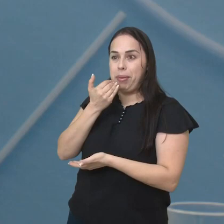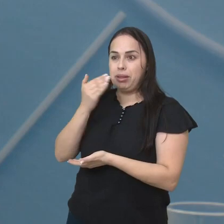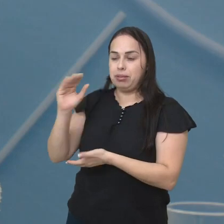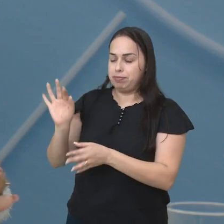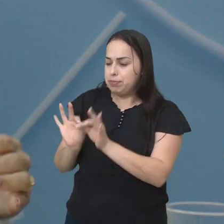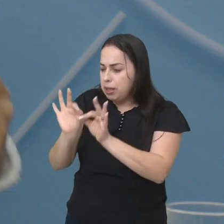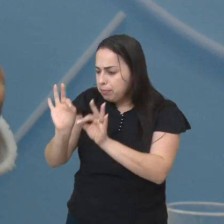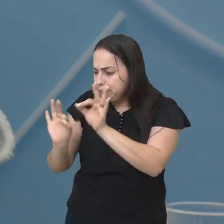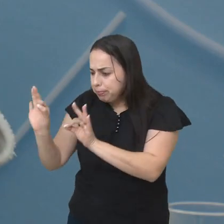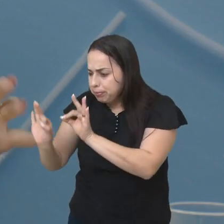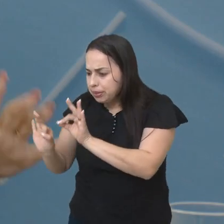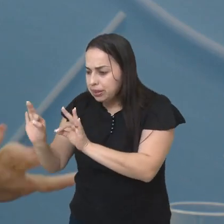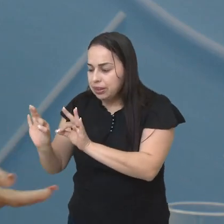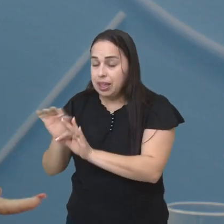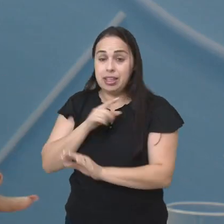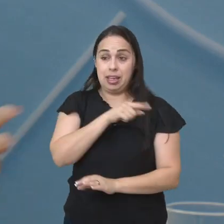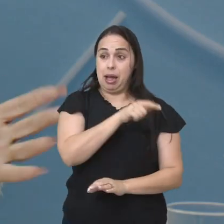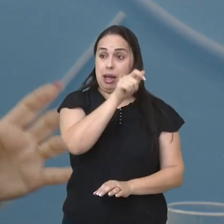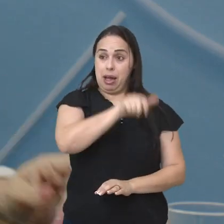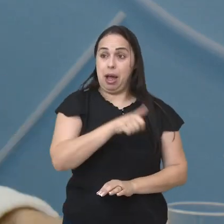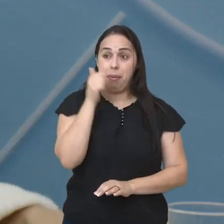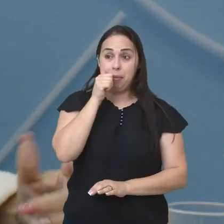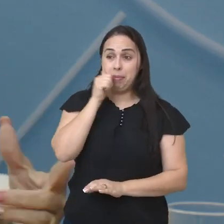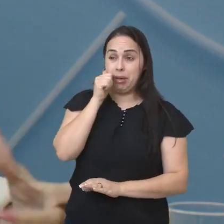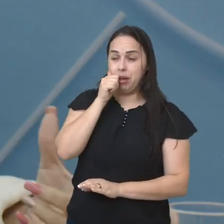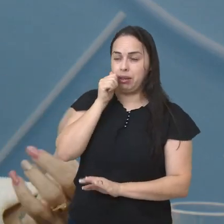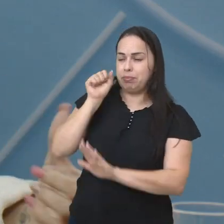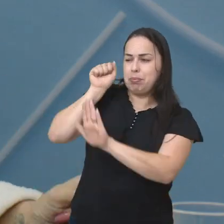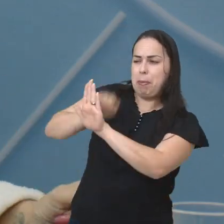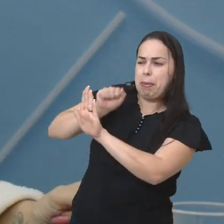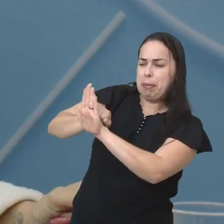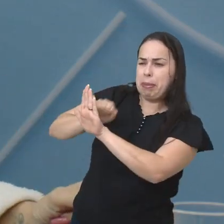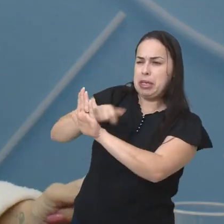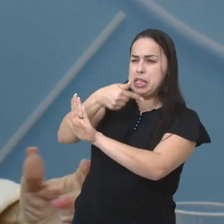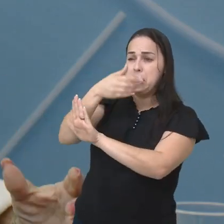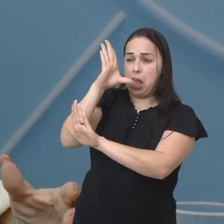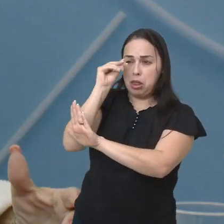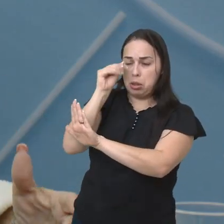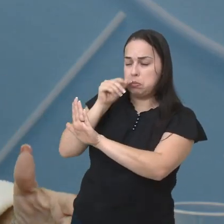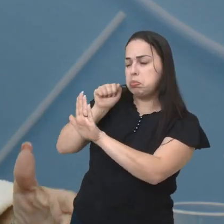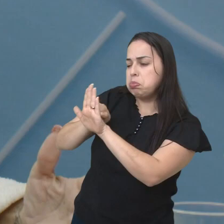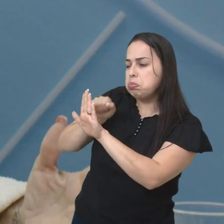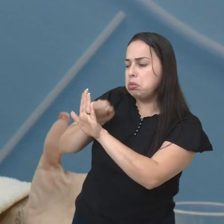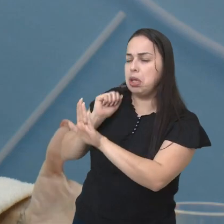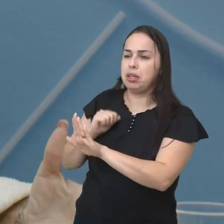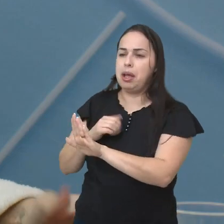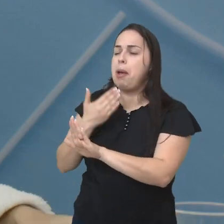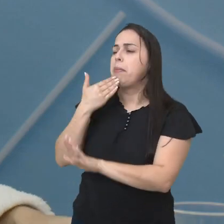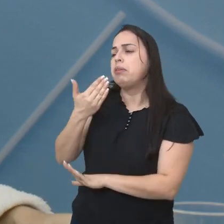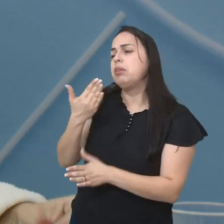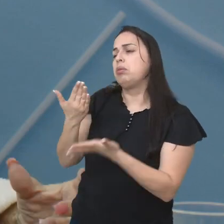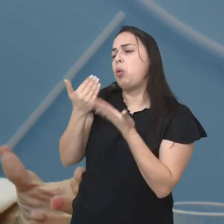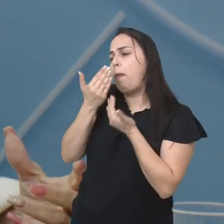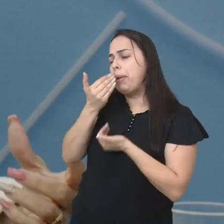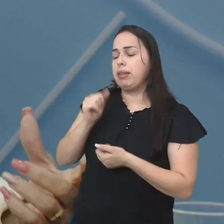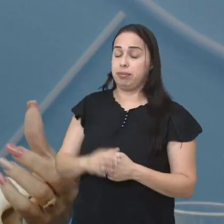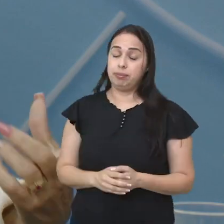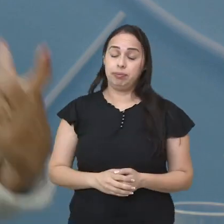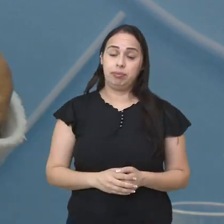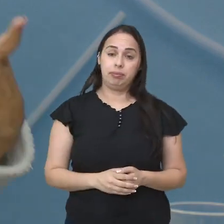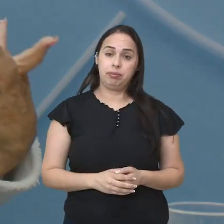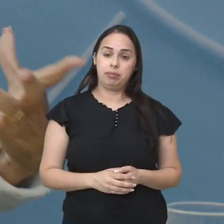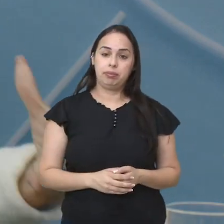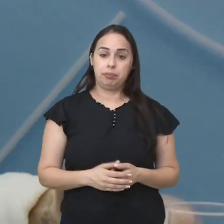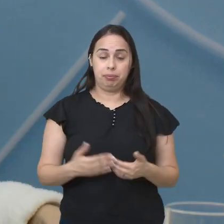as cestas, tudo, e nisso bateu uma senhora, era umas 7 horas da noite, na porta de casa e pediu o alimento.